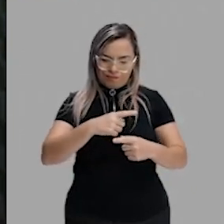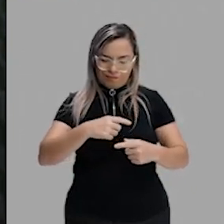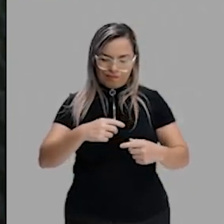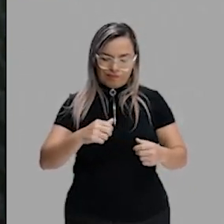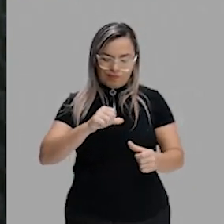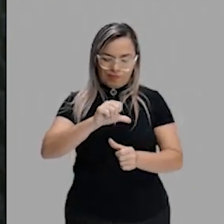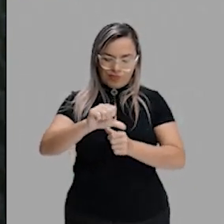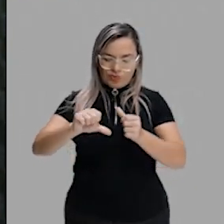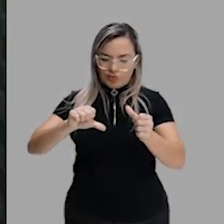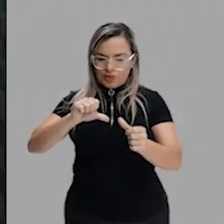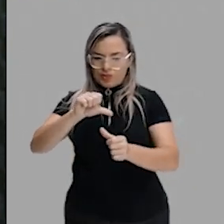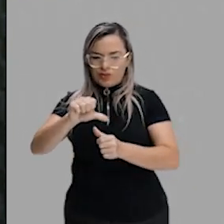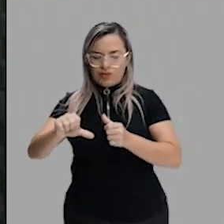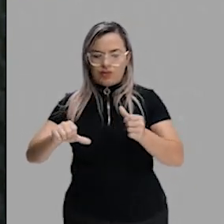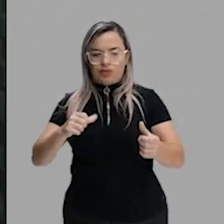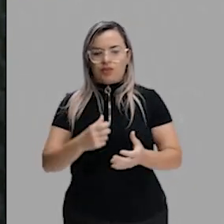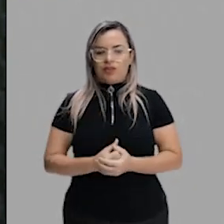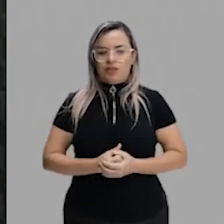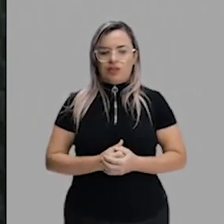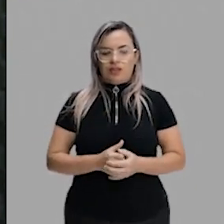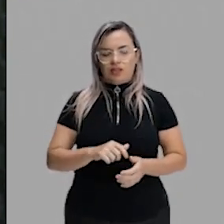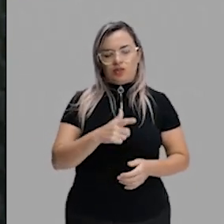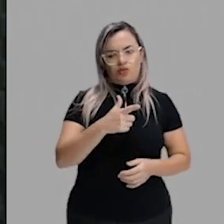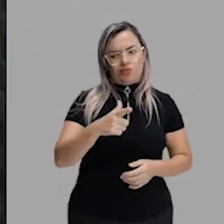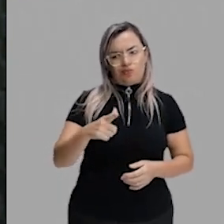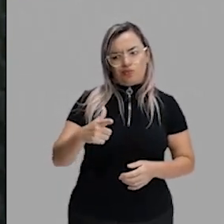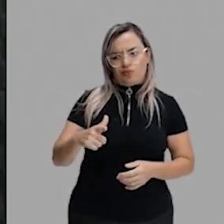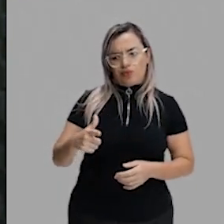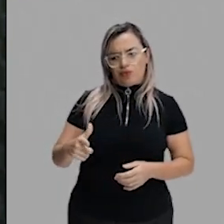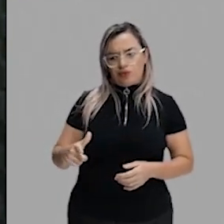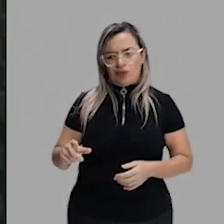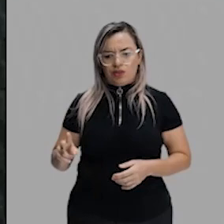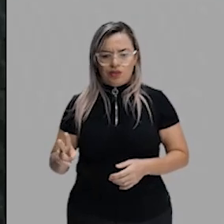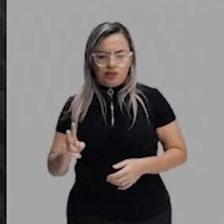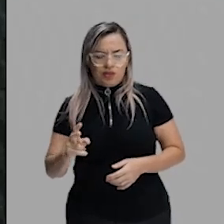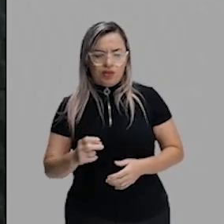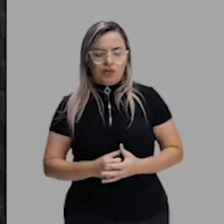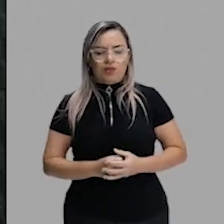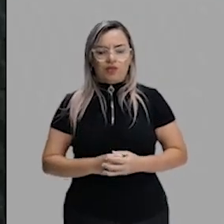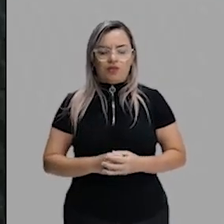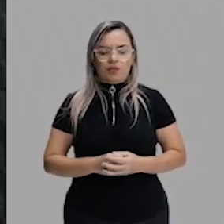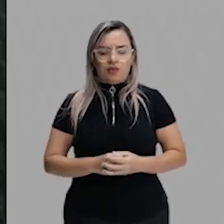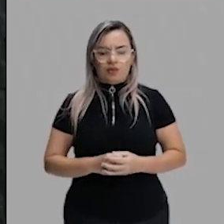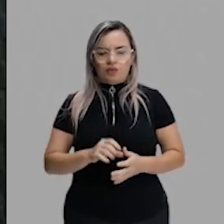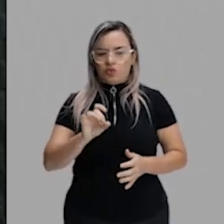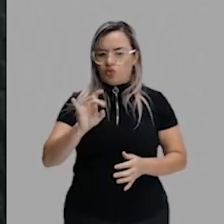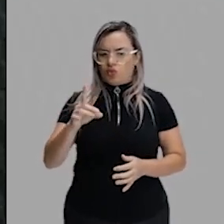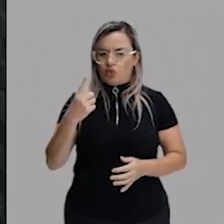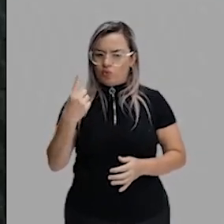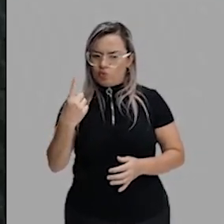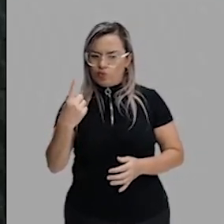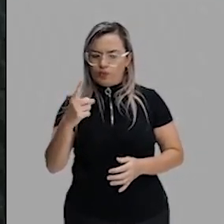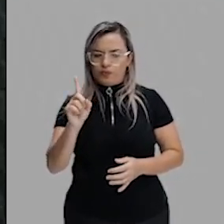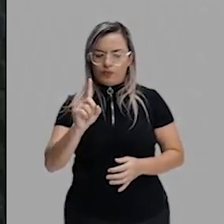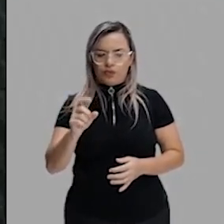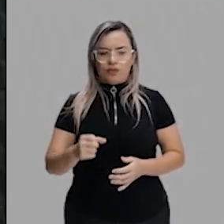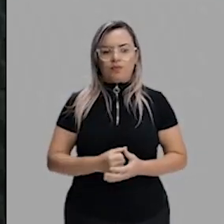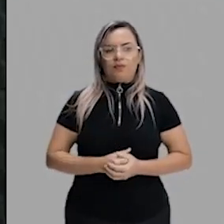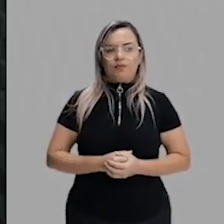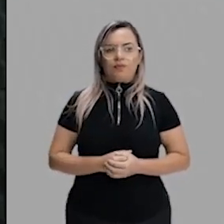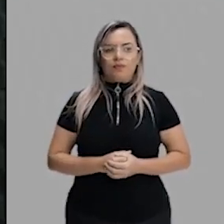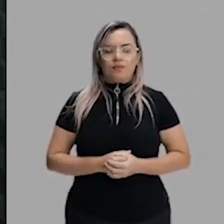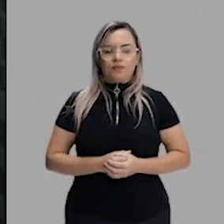Certo? Então a resistência ela não vai assumir um valor só. Quando nós fizermos essa mesma razão, nós vamos perceber o seguinte,